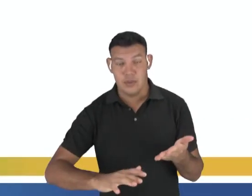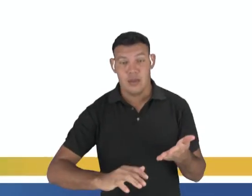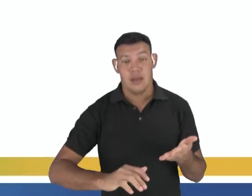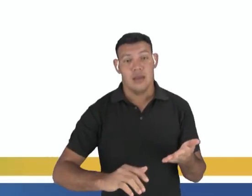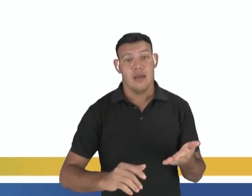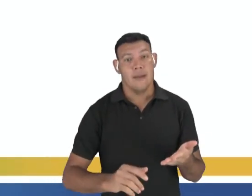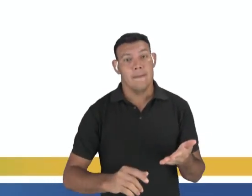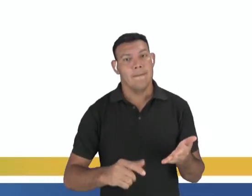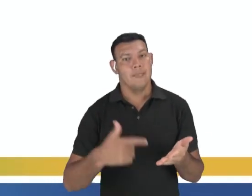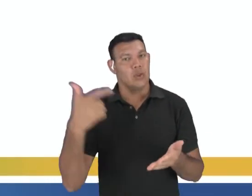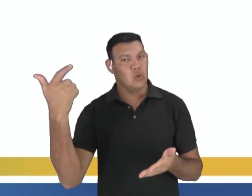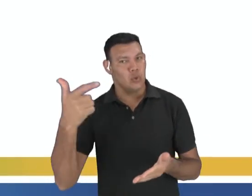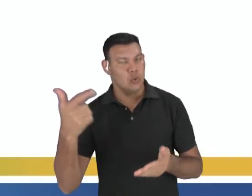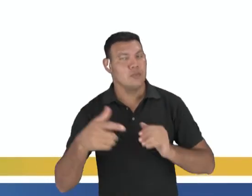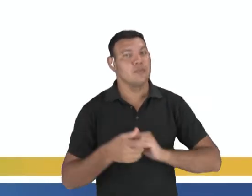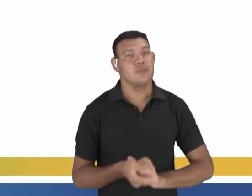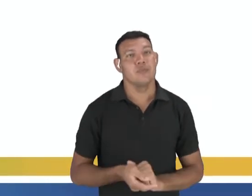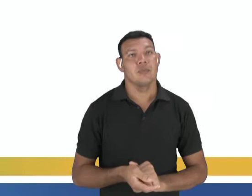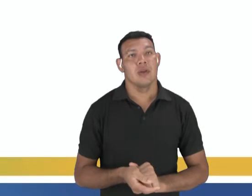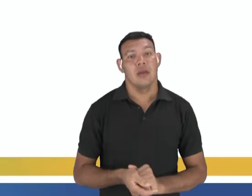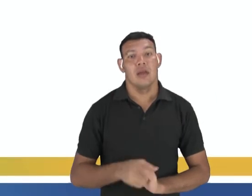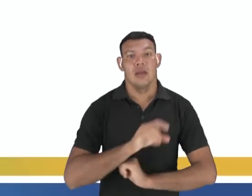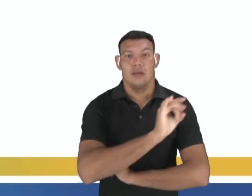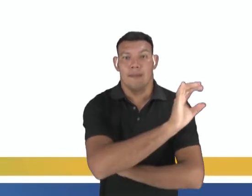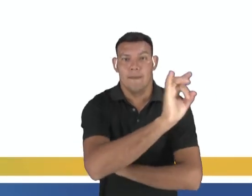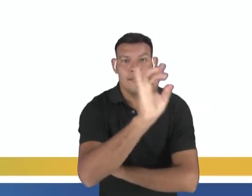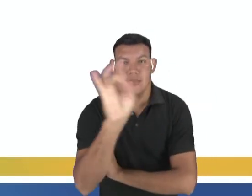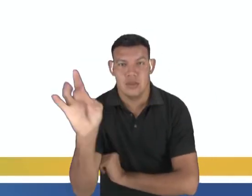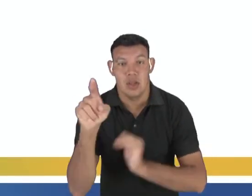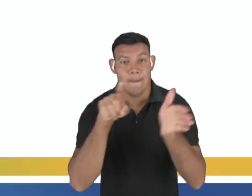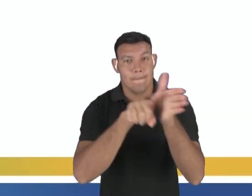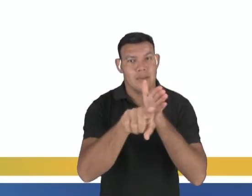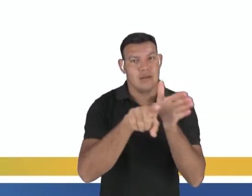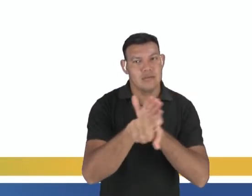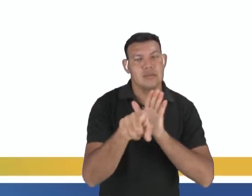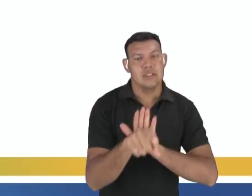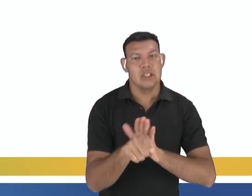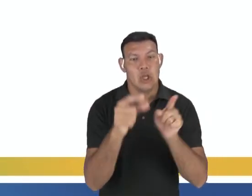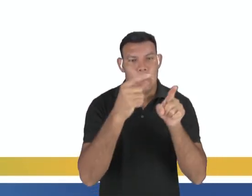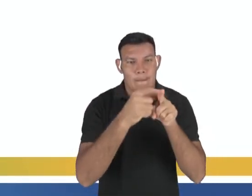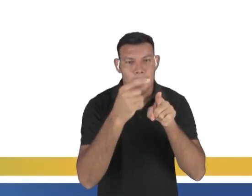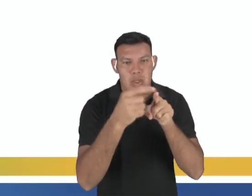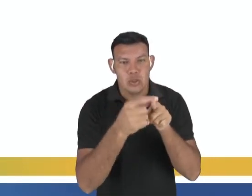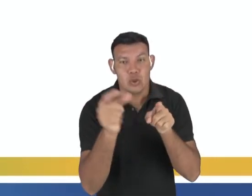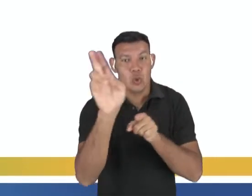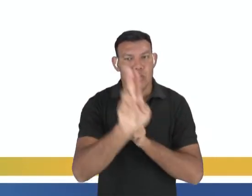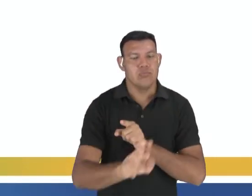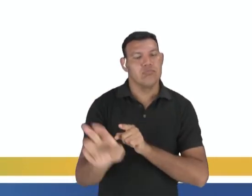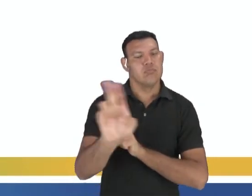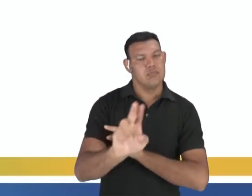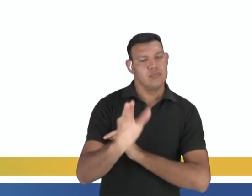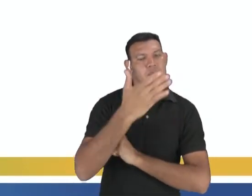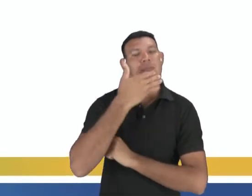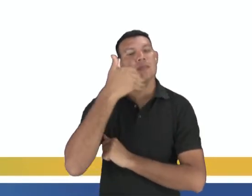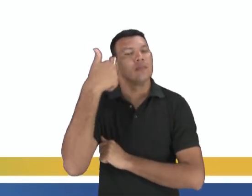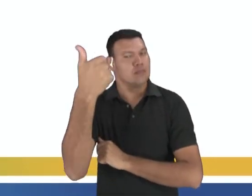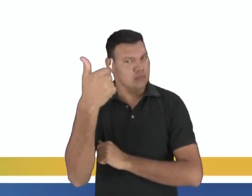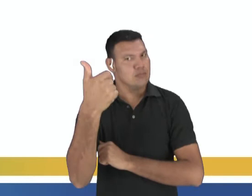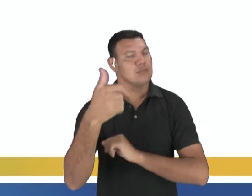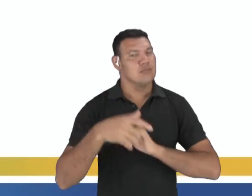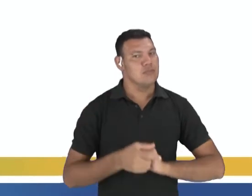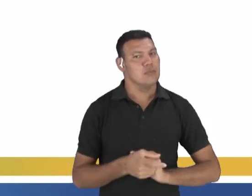fala o exercício dois para cada alternativa a seguir diga qual a unidade de comprimento mais adequada para representar